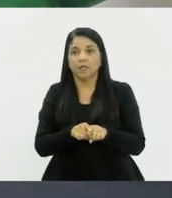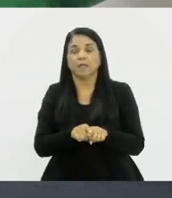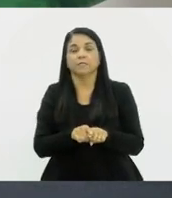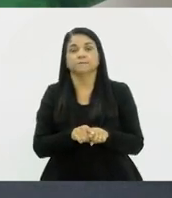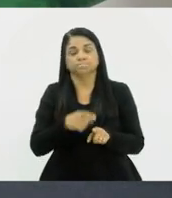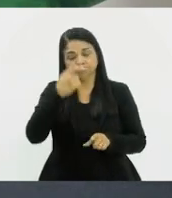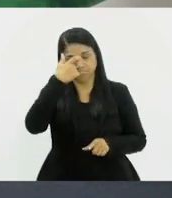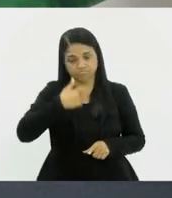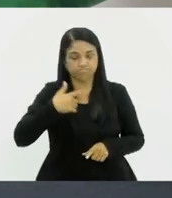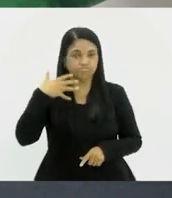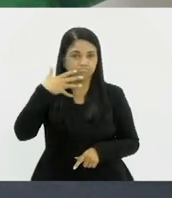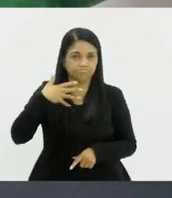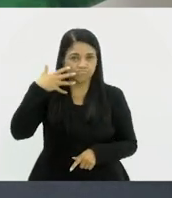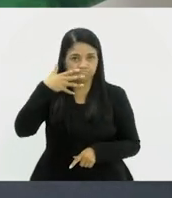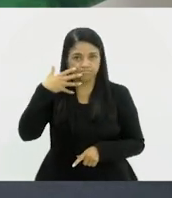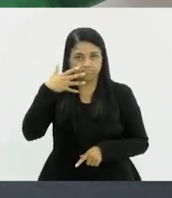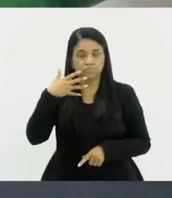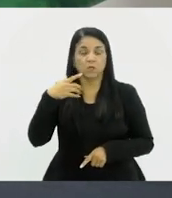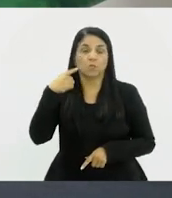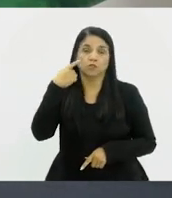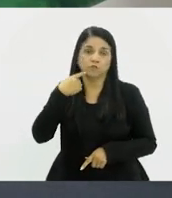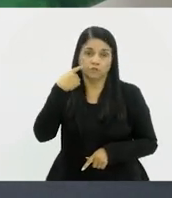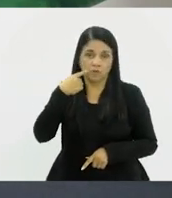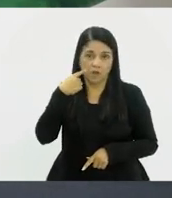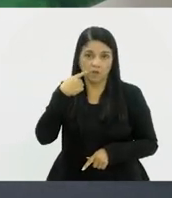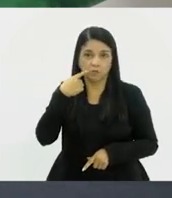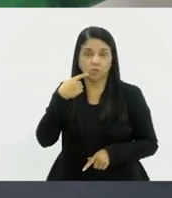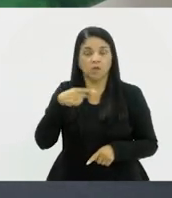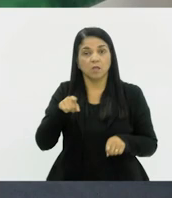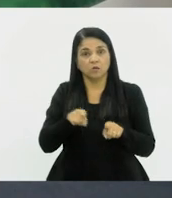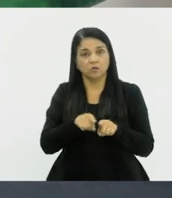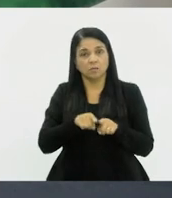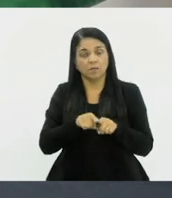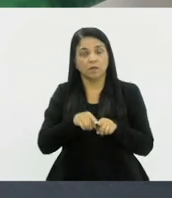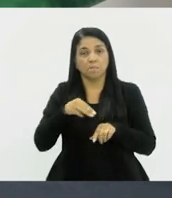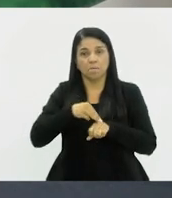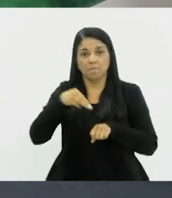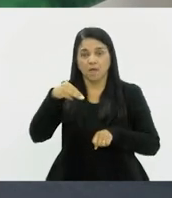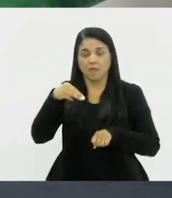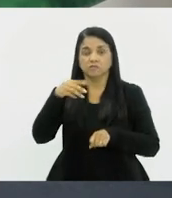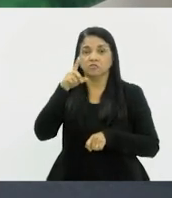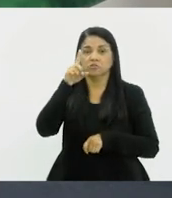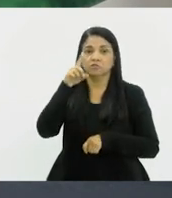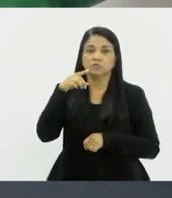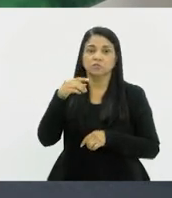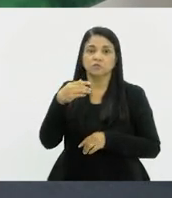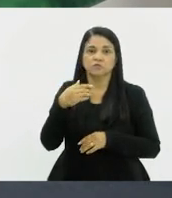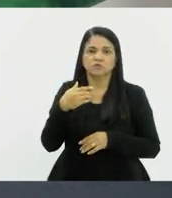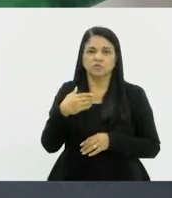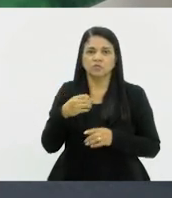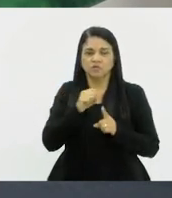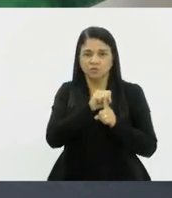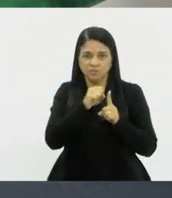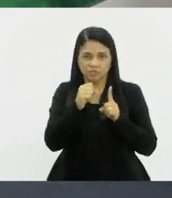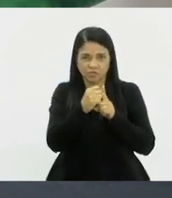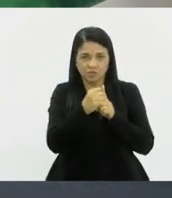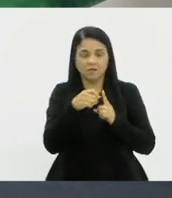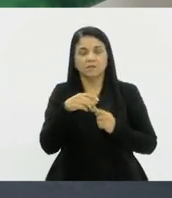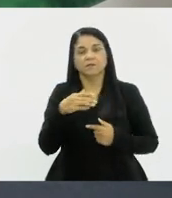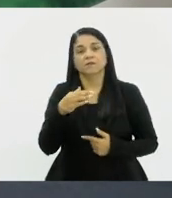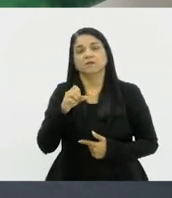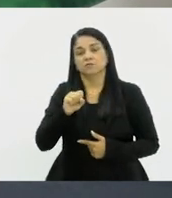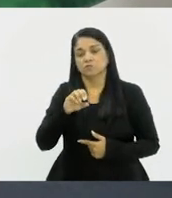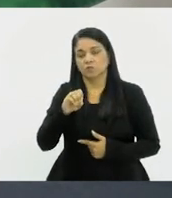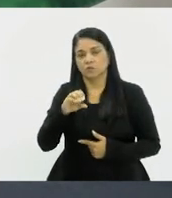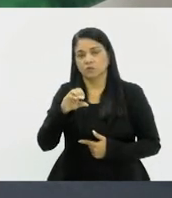meu lugar de fala né eu falei como advogado poderia falar que eu sou mestre em sociologia e direito poderia falar que sobre ponto de vista sociológico